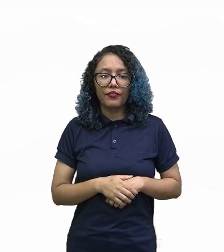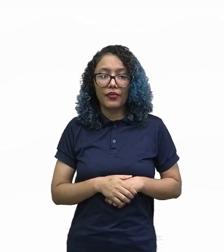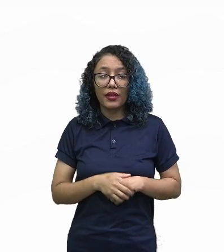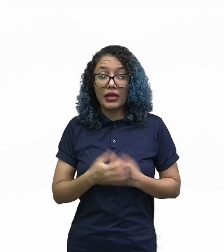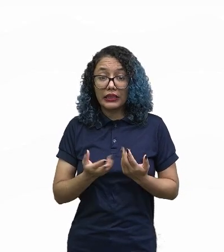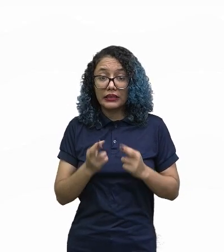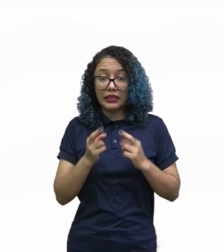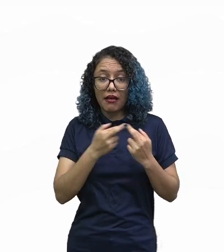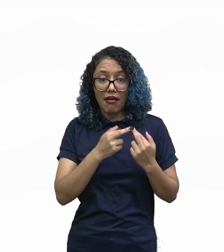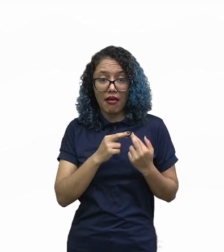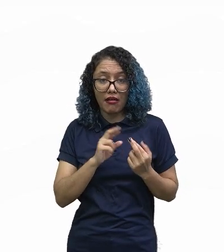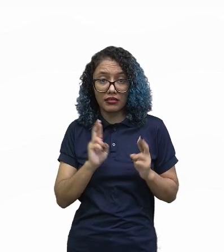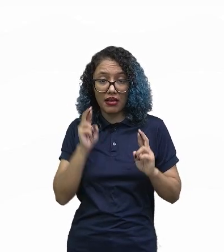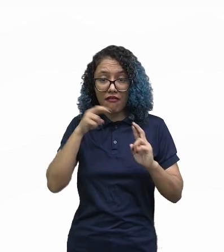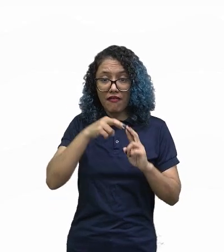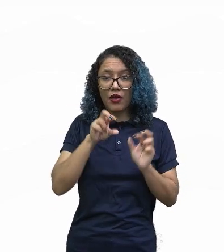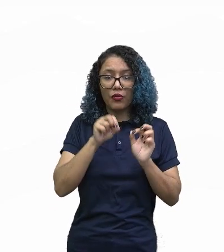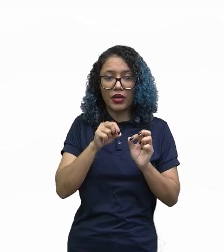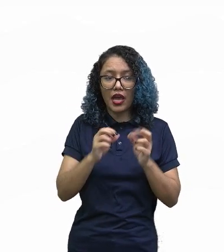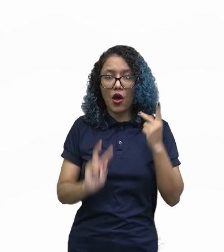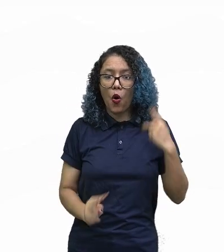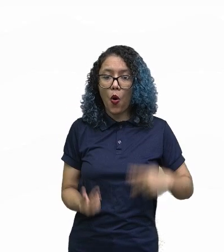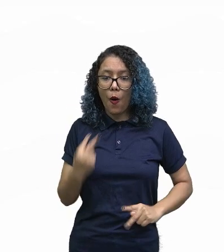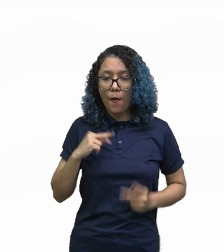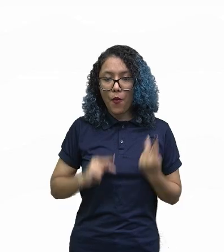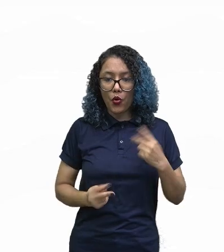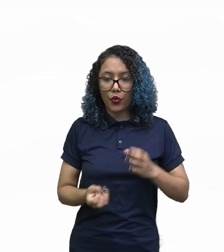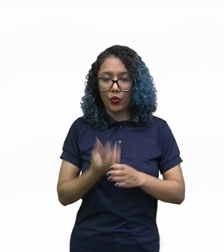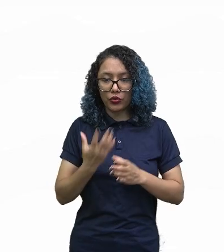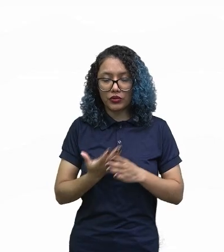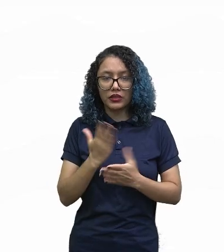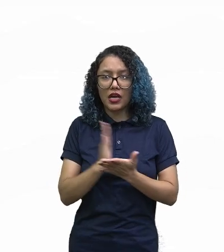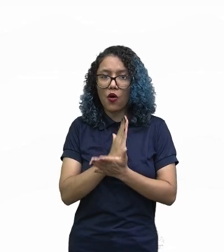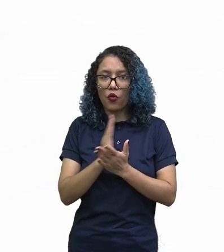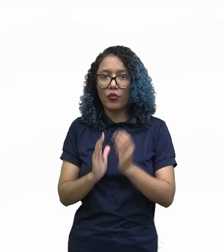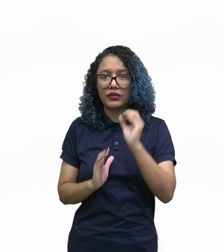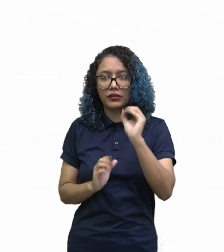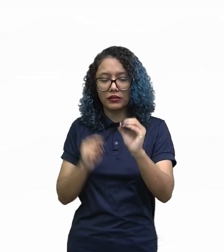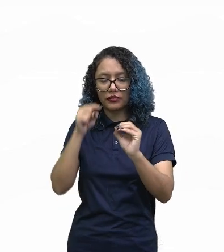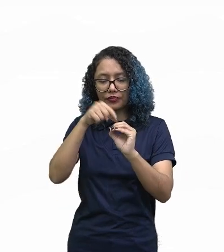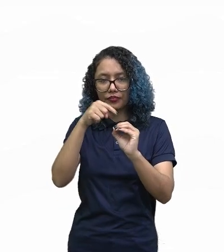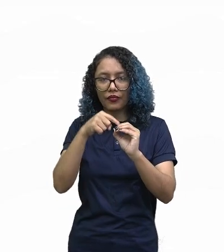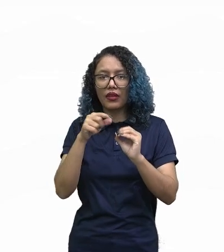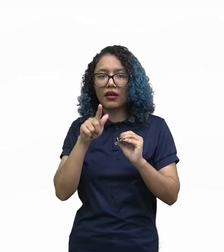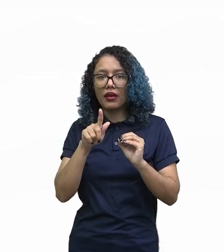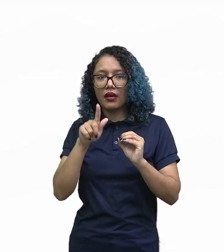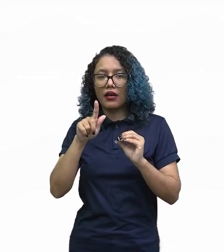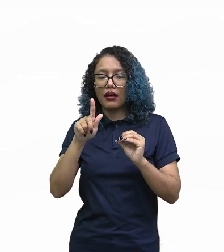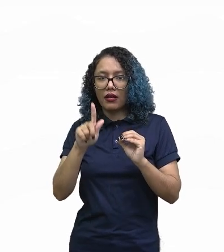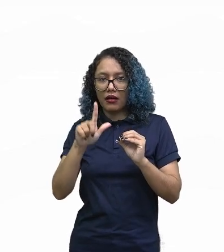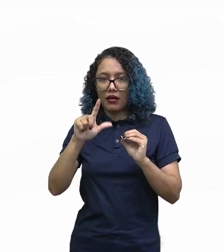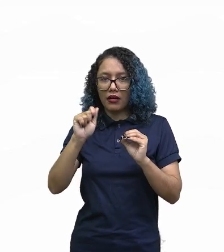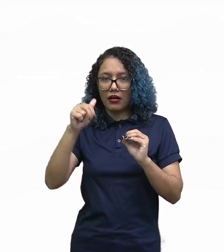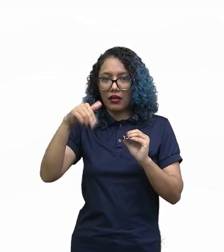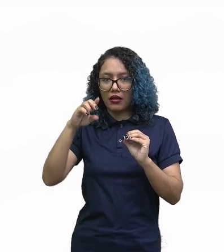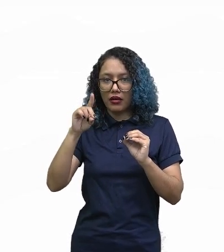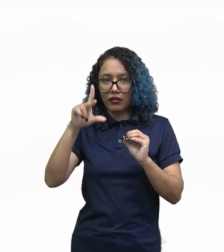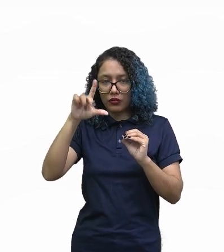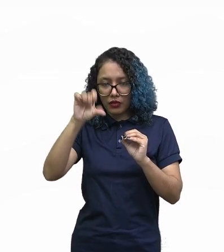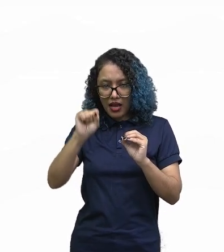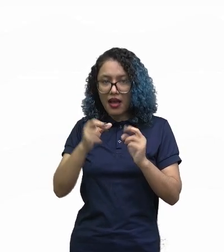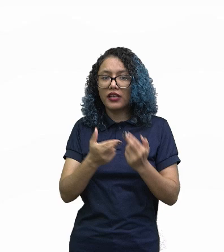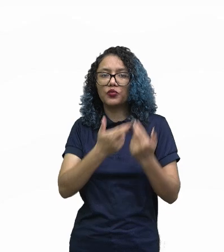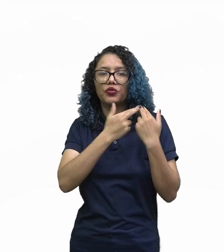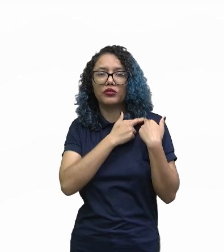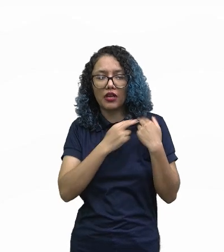de hormônios, né? Então existem glândulas específicas que são responsáveis pela produção de hormônios.